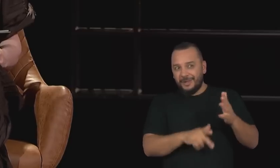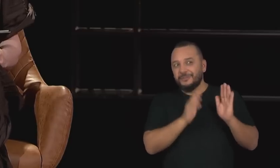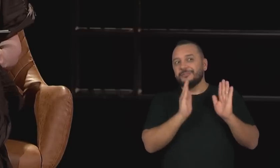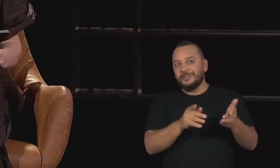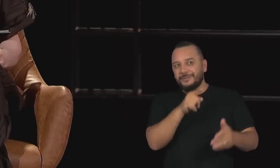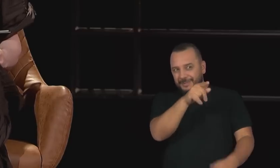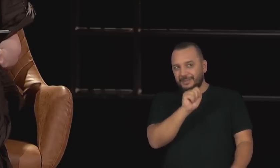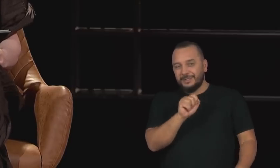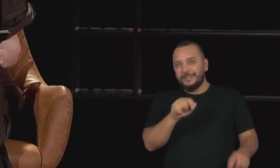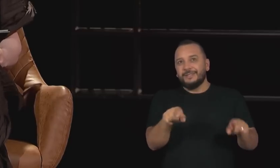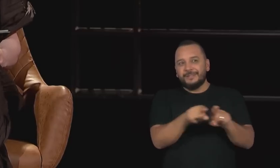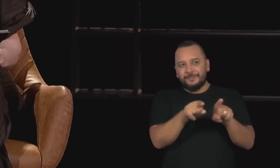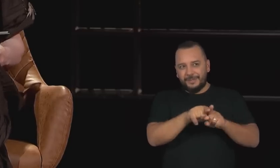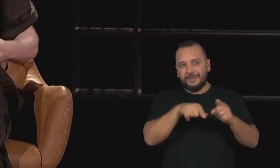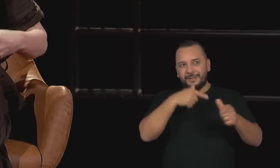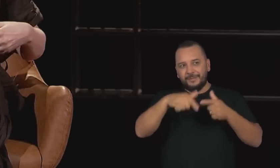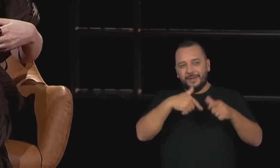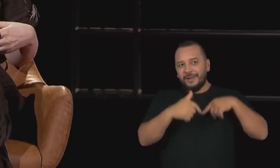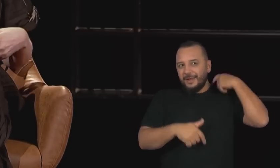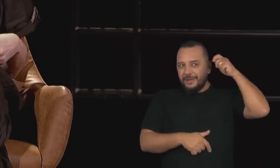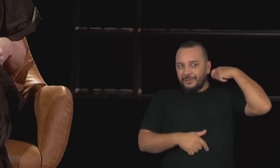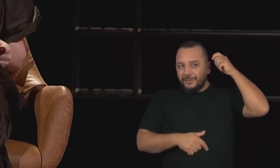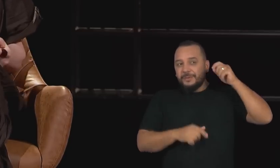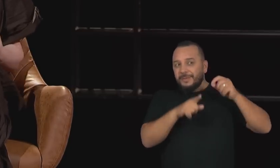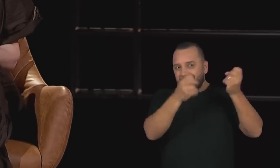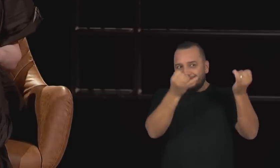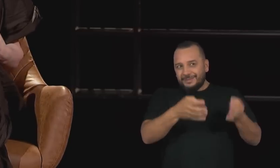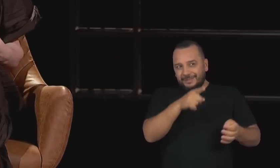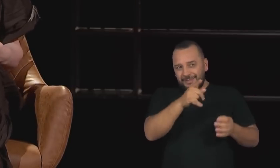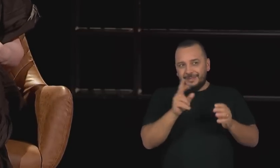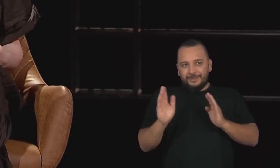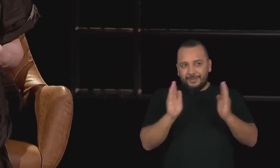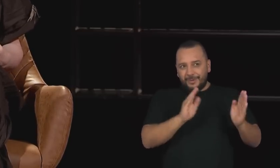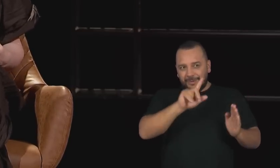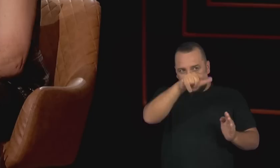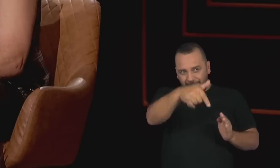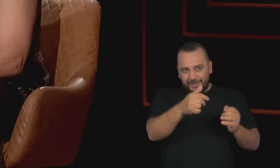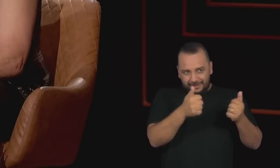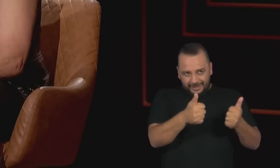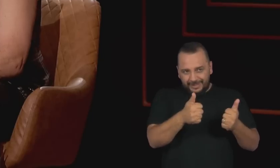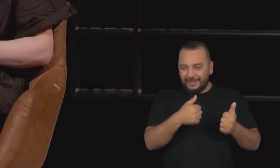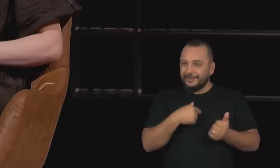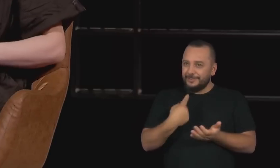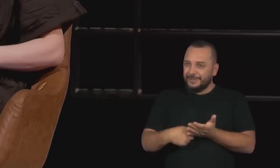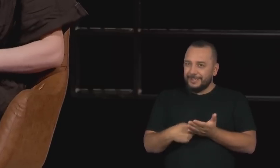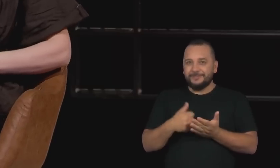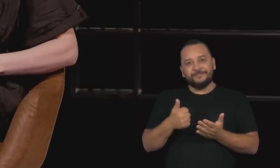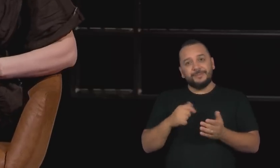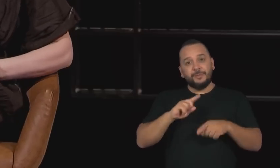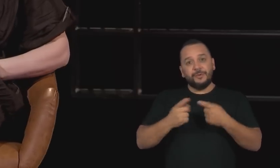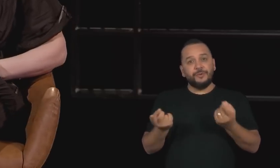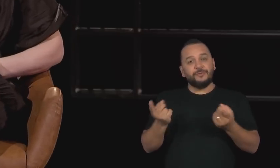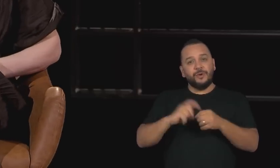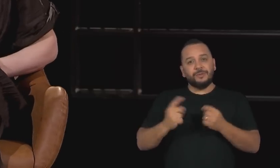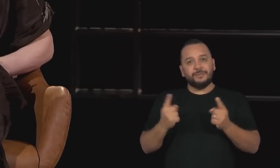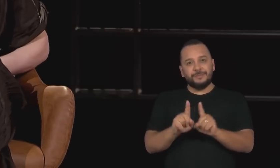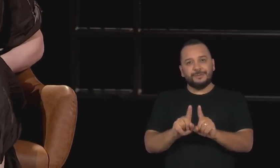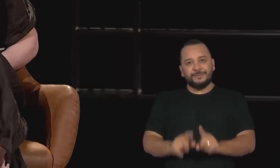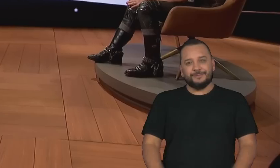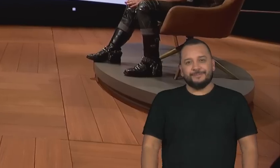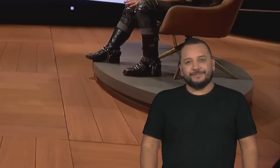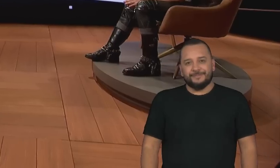também em trabalhos como ator. Mas a gente conversa sobre isso no próximo bloco, pode ser? Tá bom. A gente volta já com Supla.